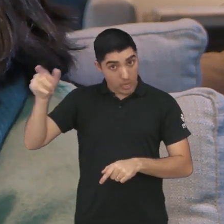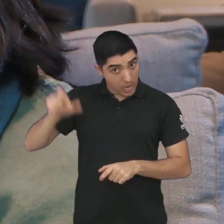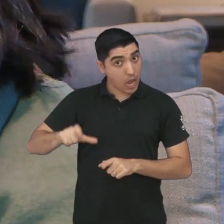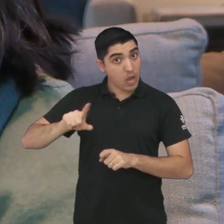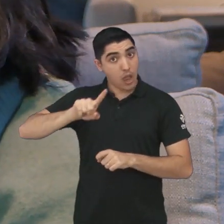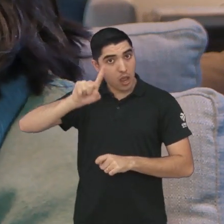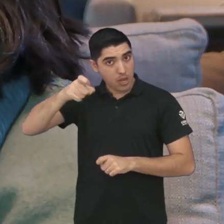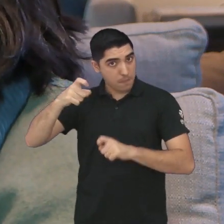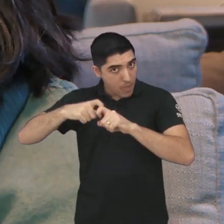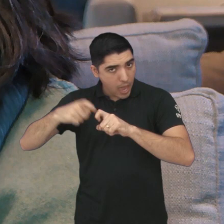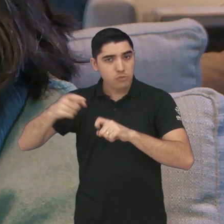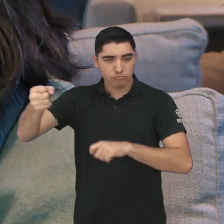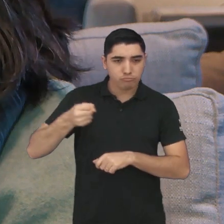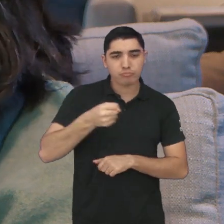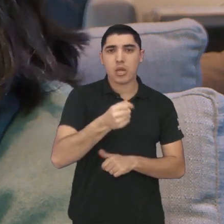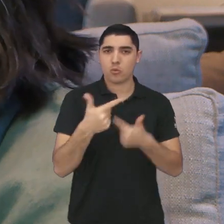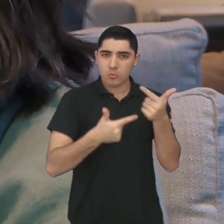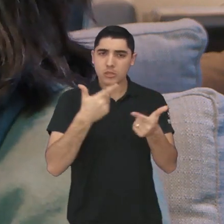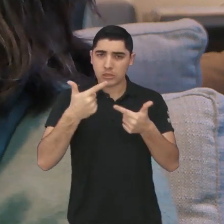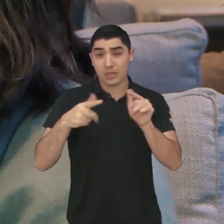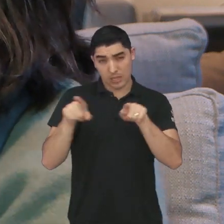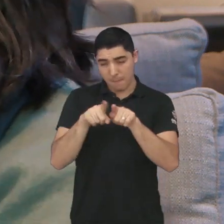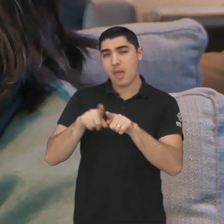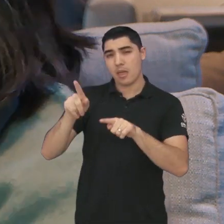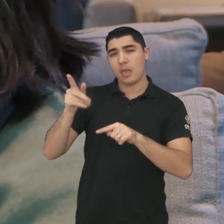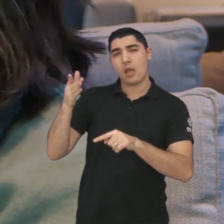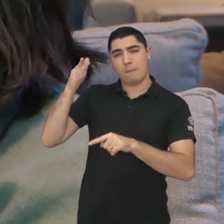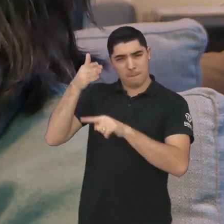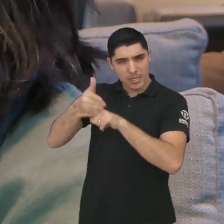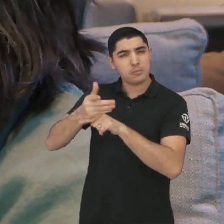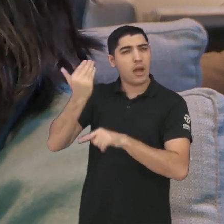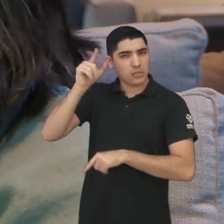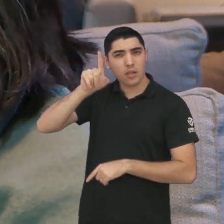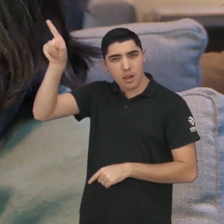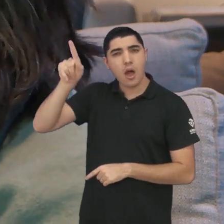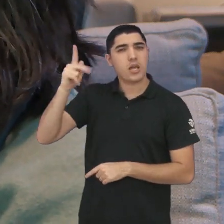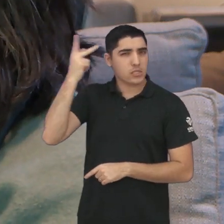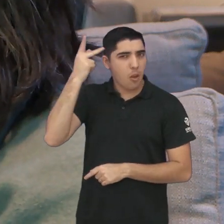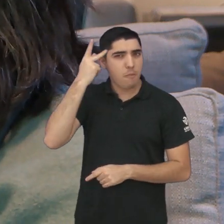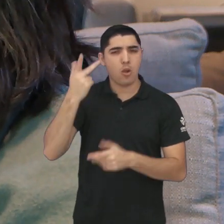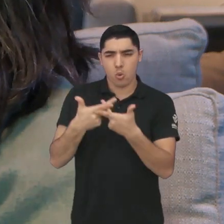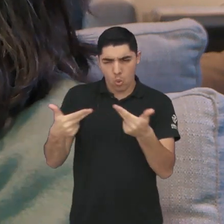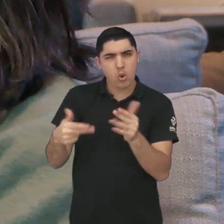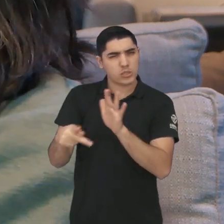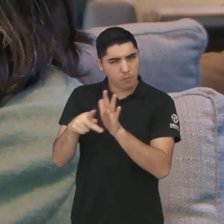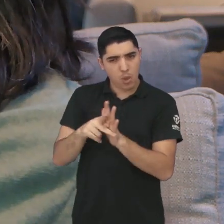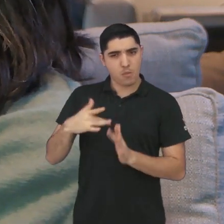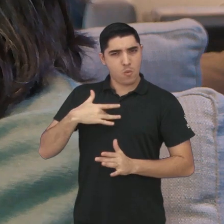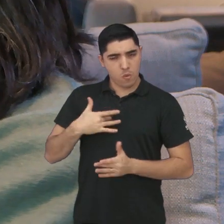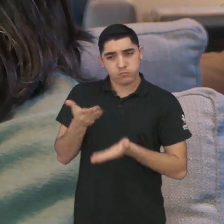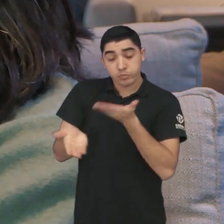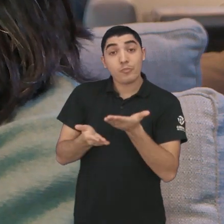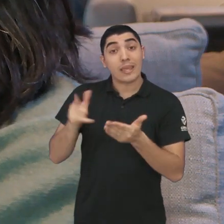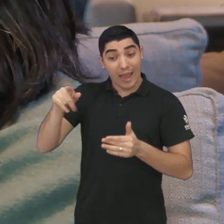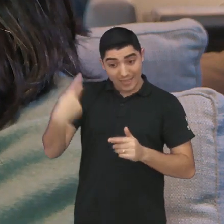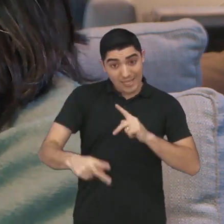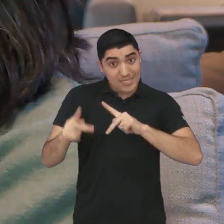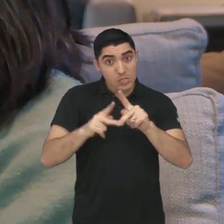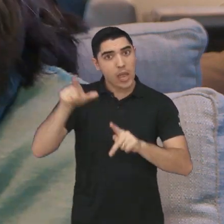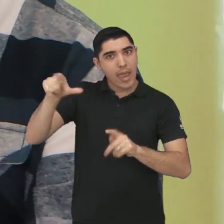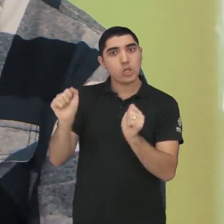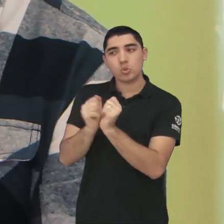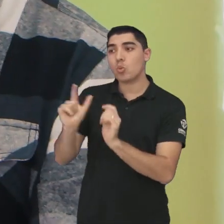do Vicentino Aranha, outros sanatórios vão sendo instituídos nas cidades. E quando o Rosenberg entra na prefeitura, ele é um médico sanitarista que vai